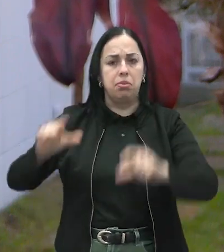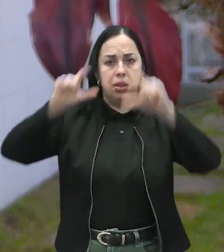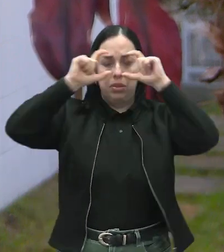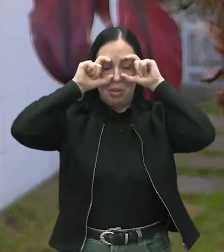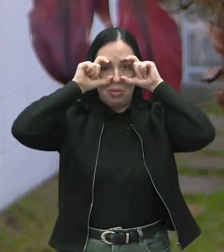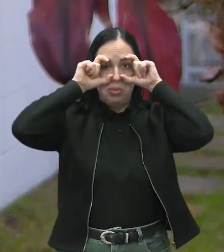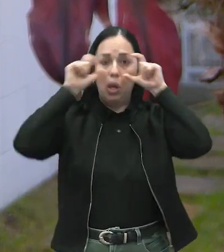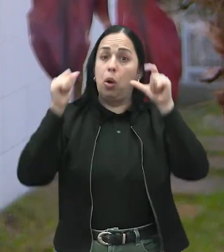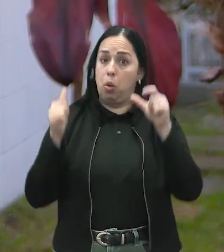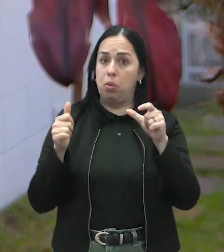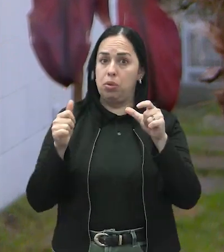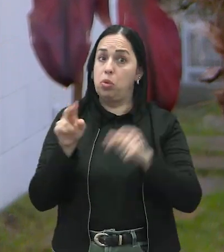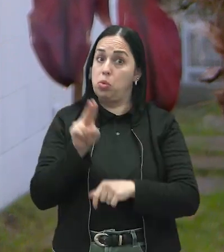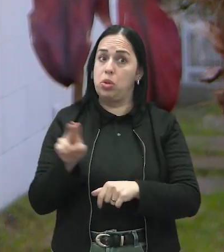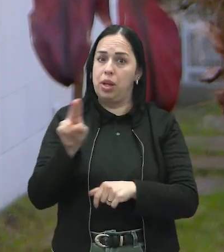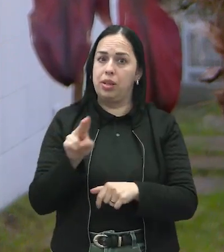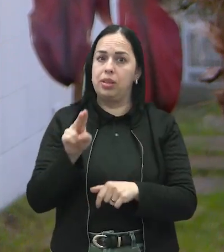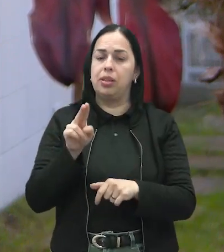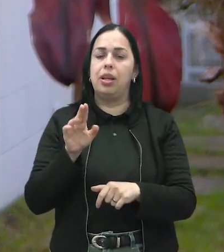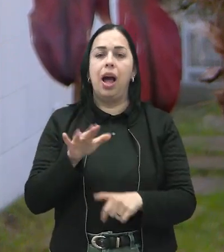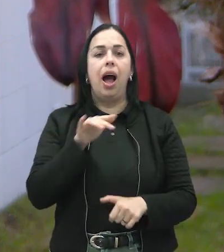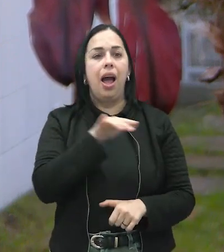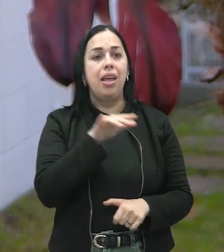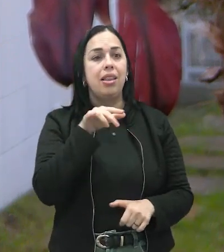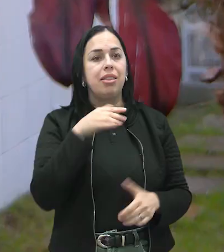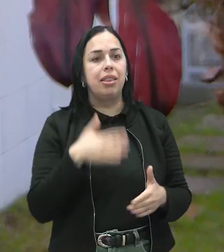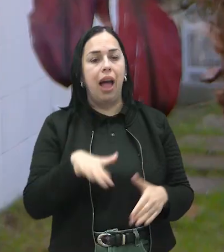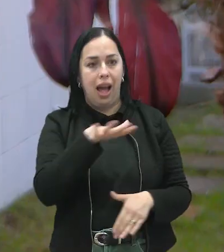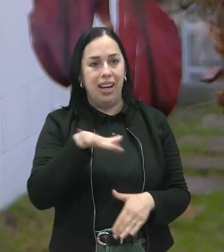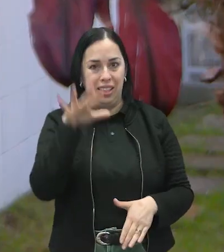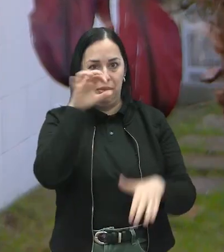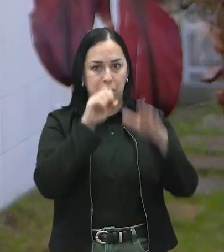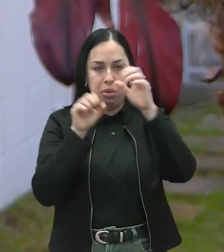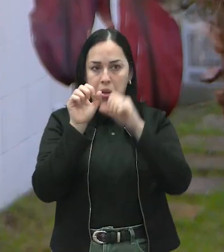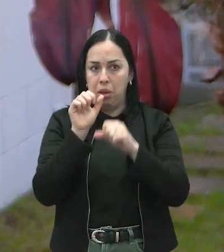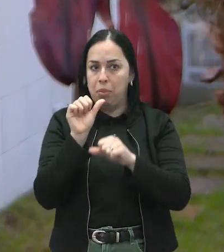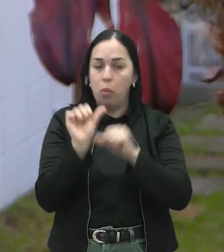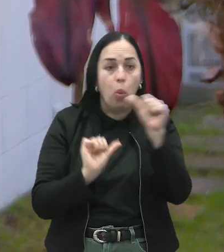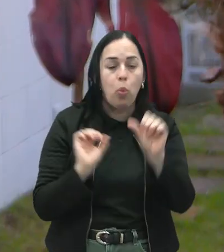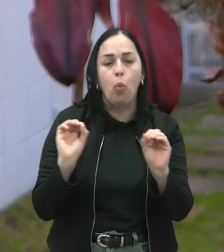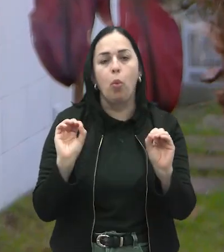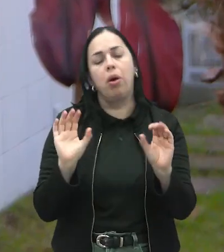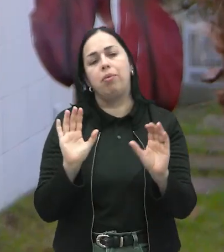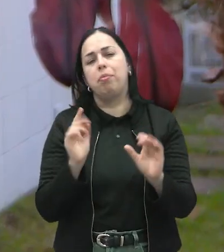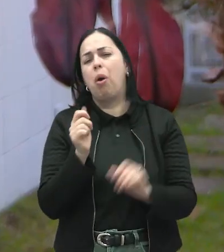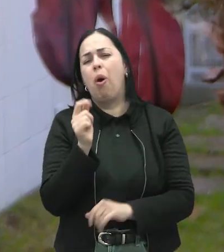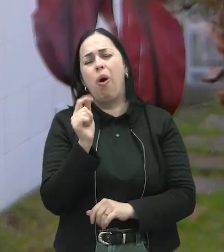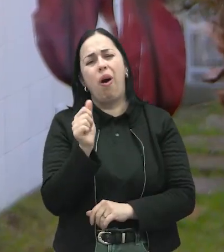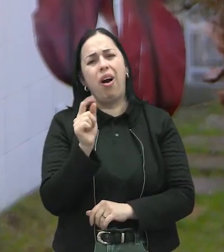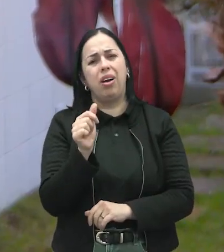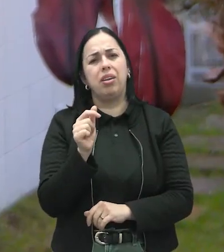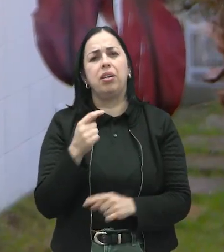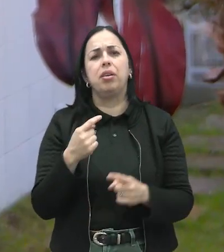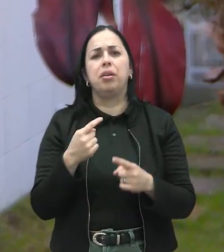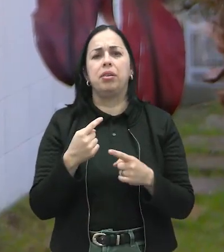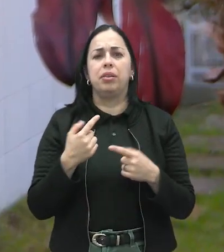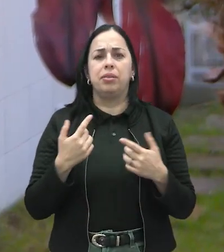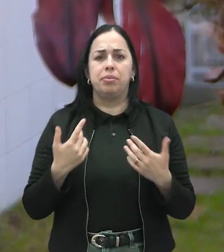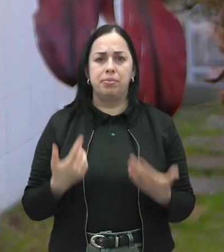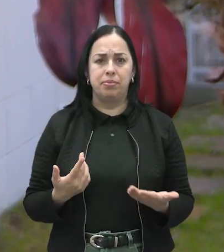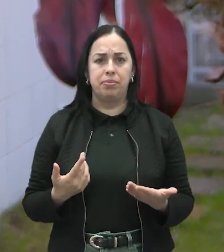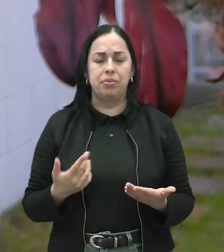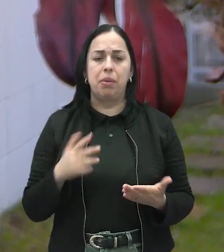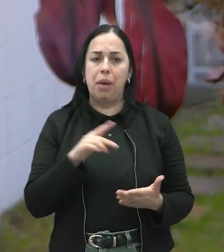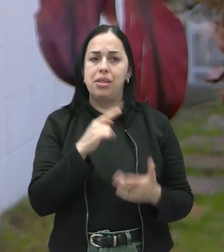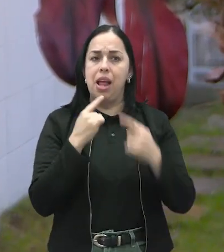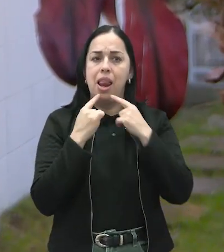ele começou a usar óculos de grau. A questão da aprendizagem, a princípio, não mudou muito por causa